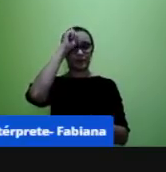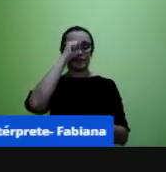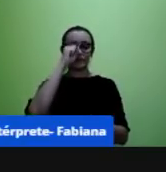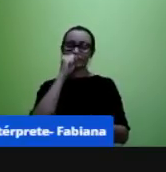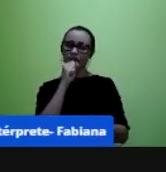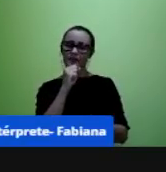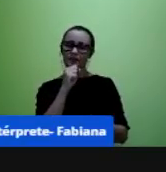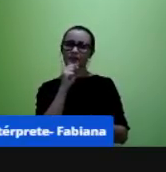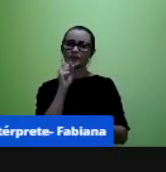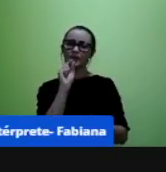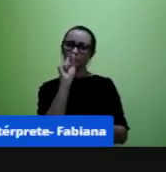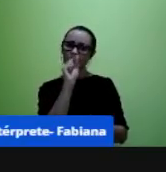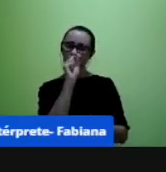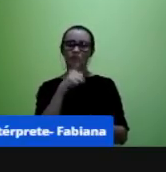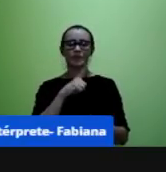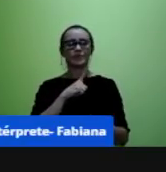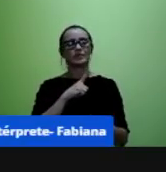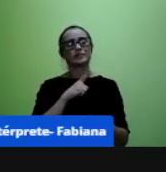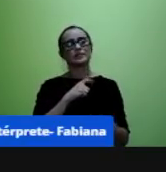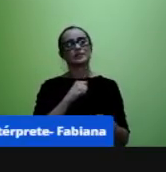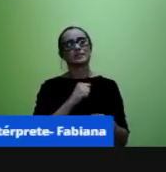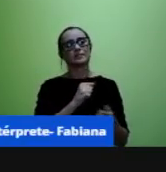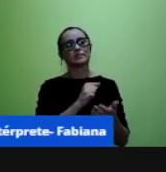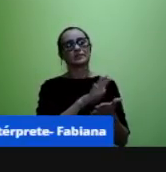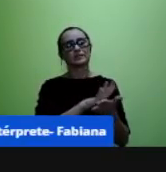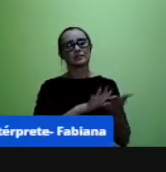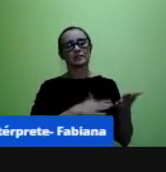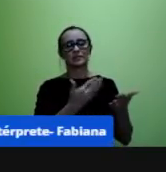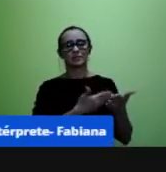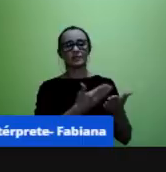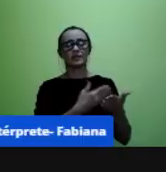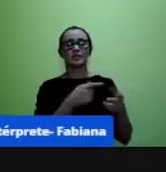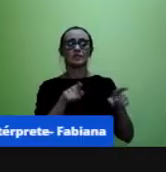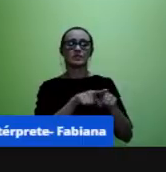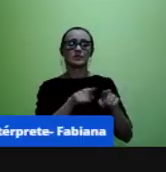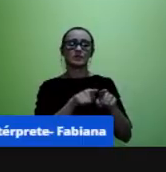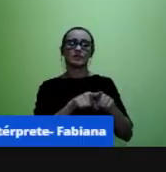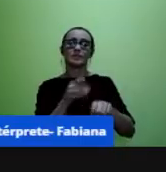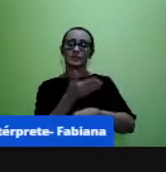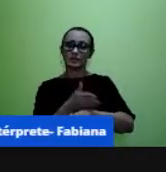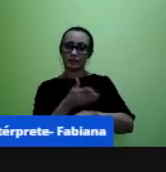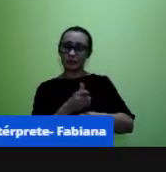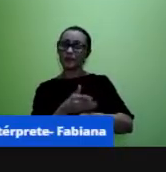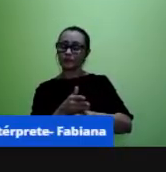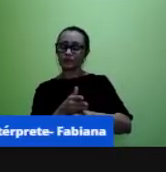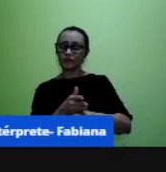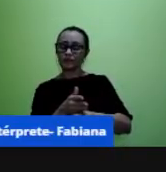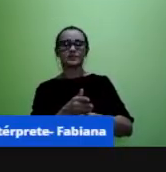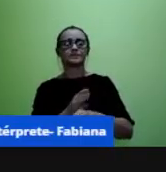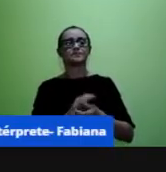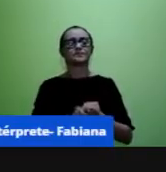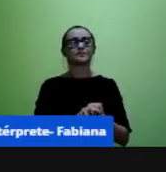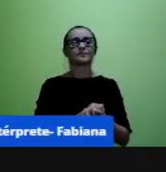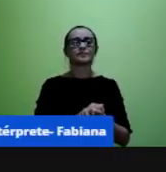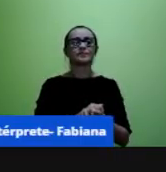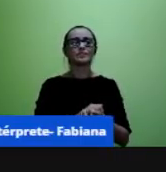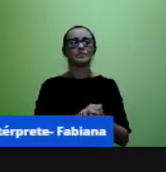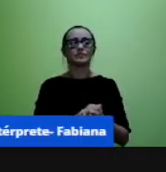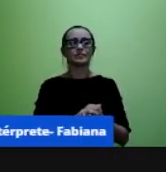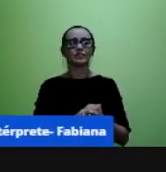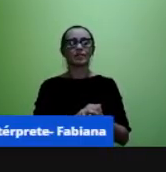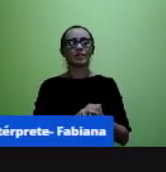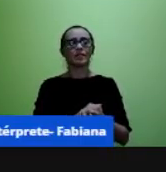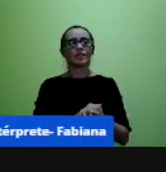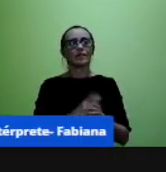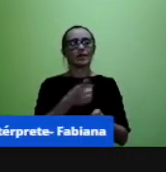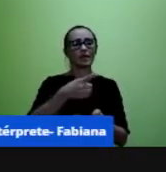ou atividades práticas também que foi solicitado para eles realizarem, né? Então, vocês vão